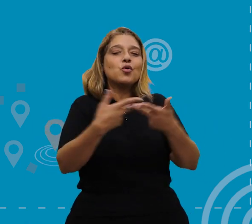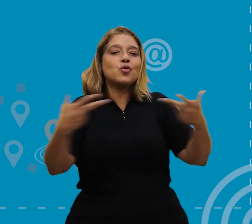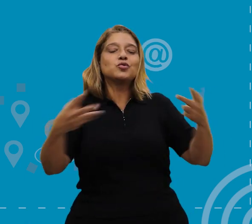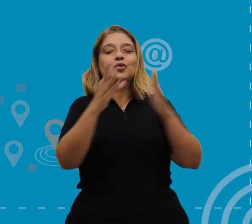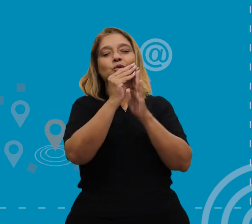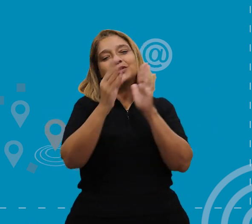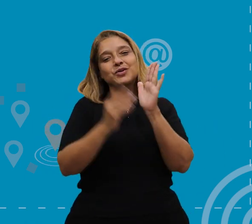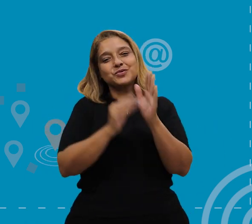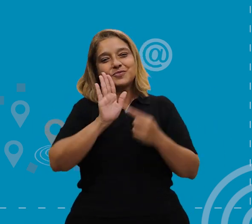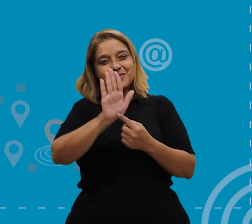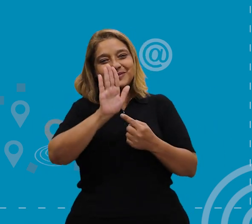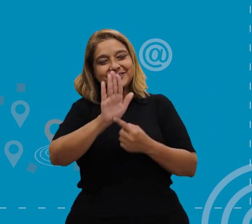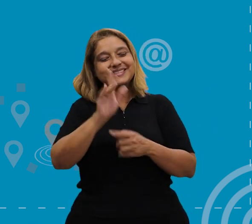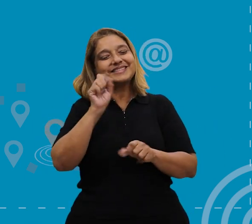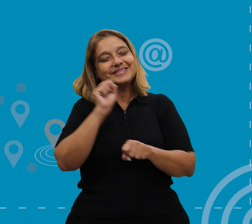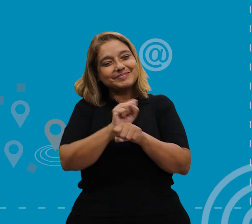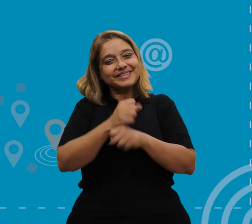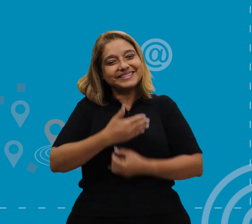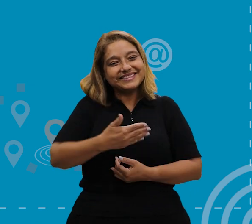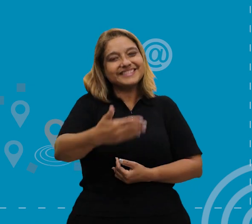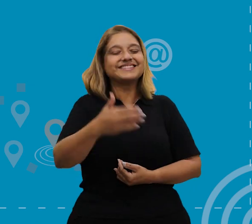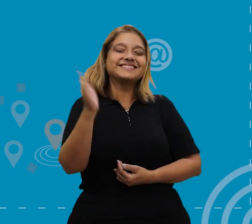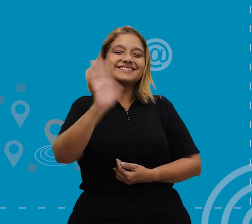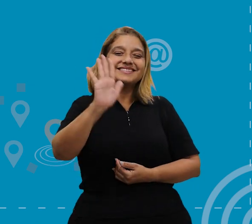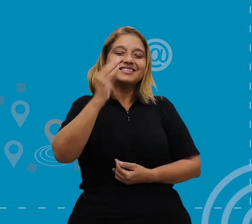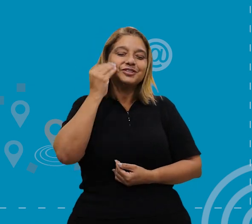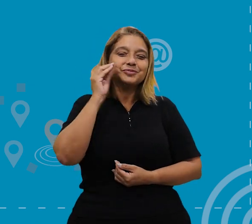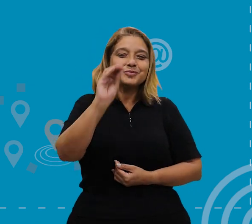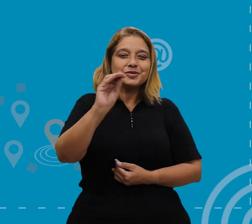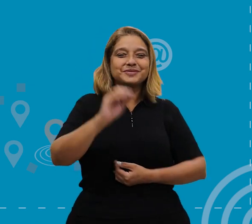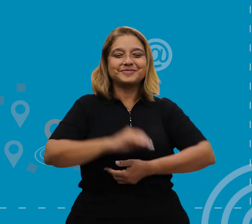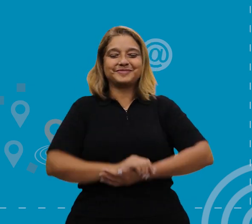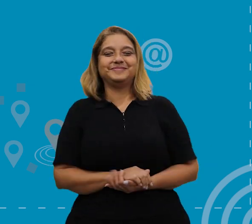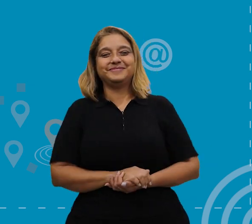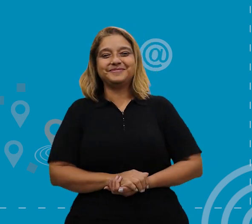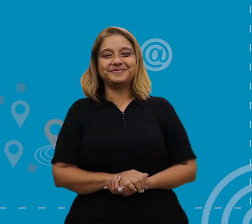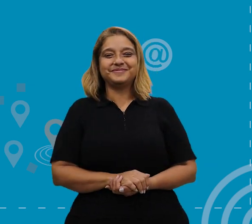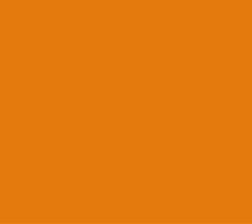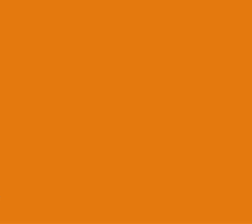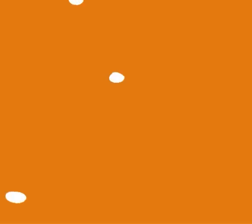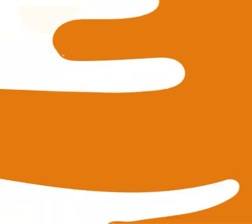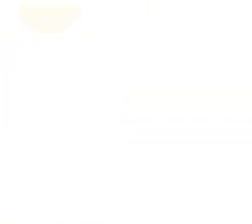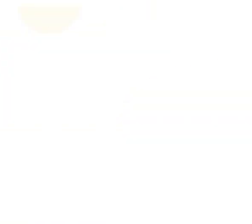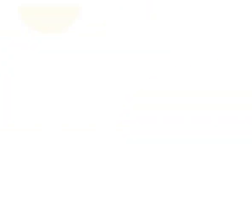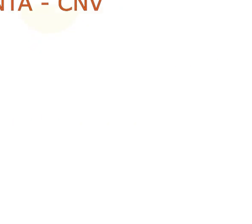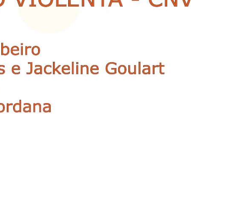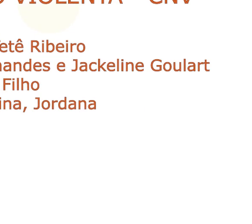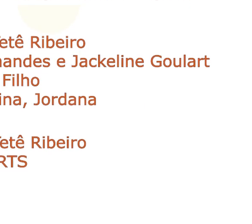conteúdos para vocês. Até lá, pessoal. Beijos. Tchau, tchau.